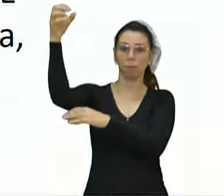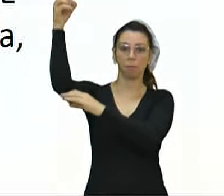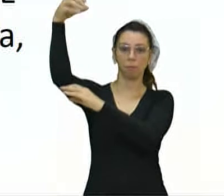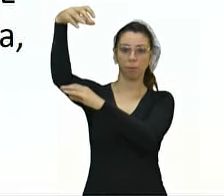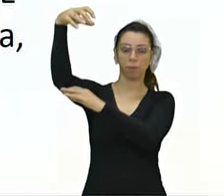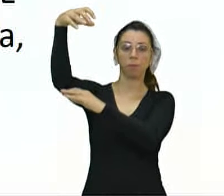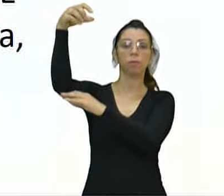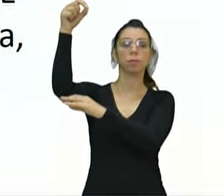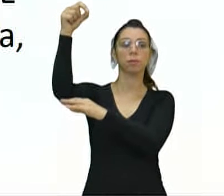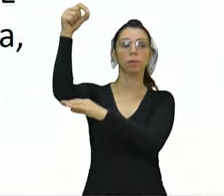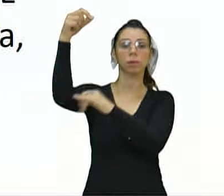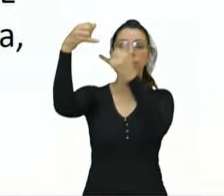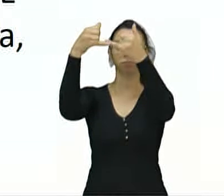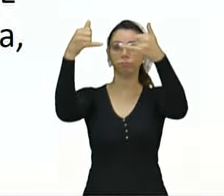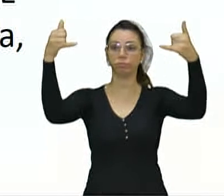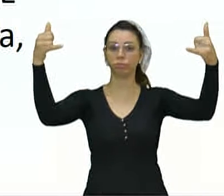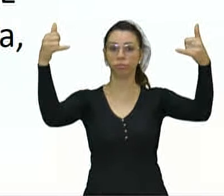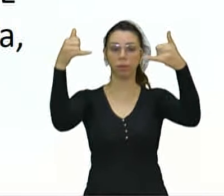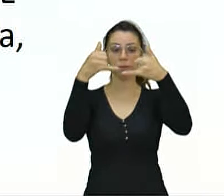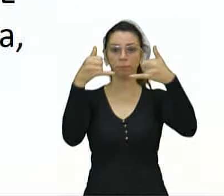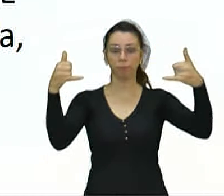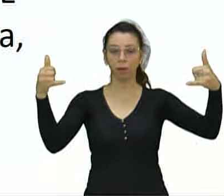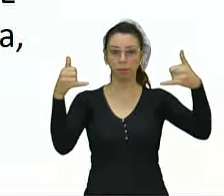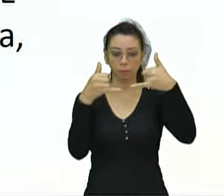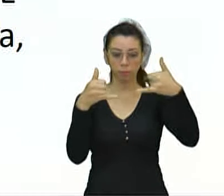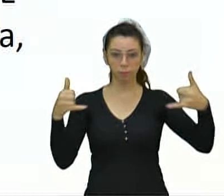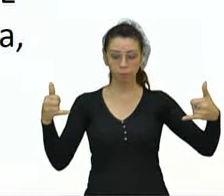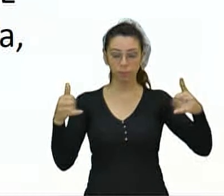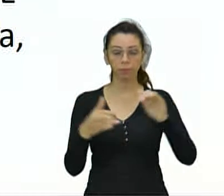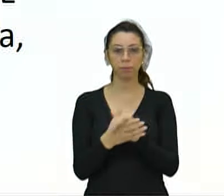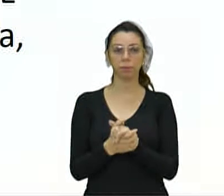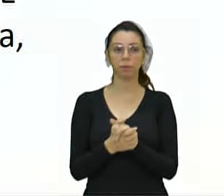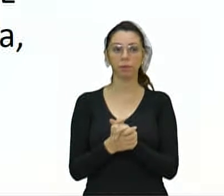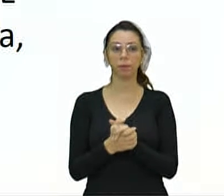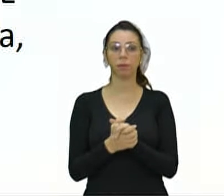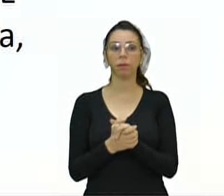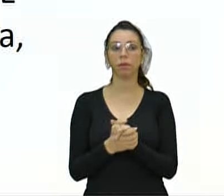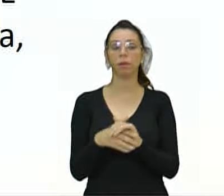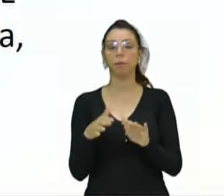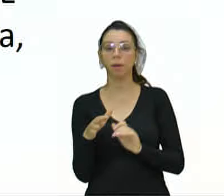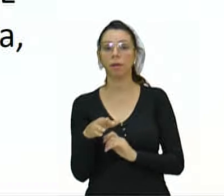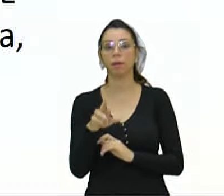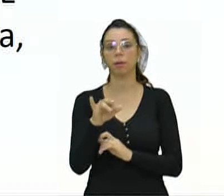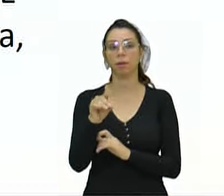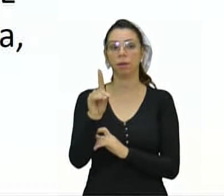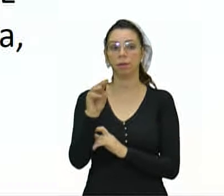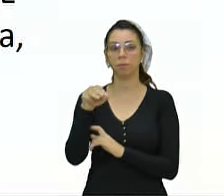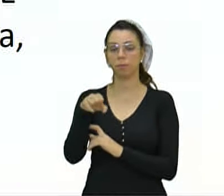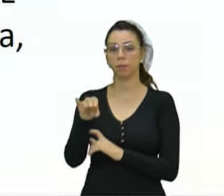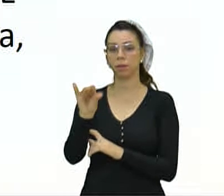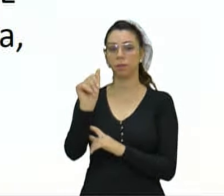que sustentam as redes de média tensão, que variam entre